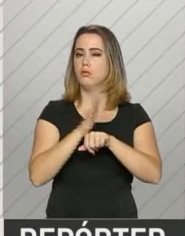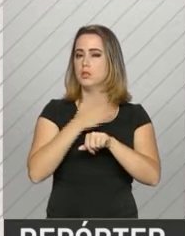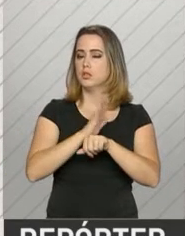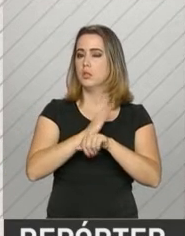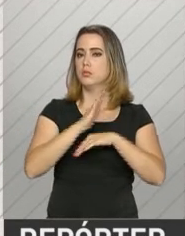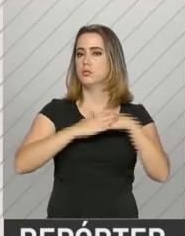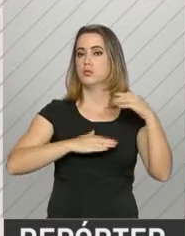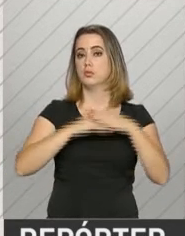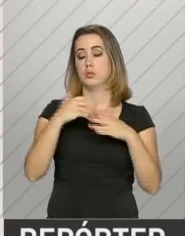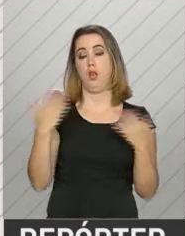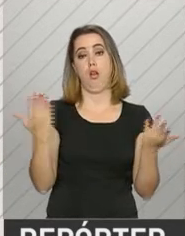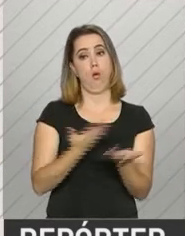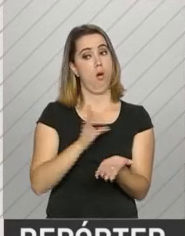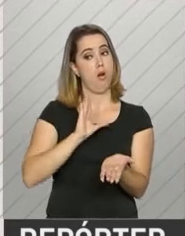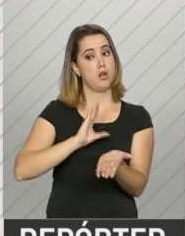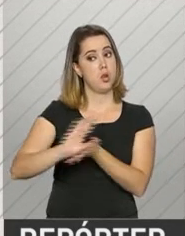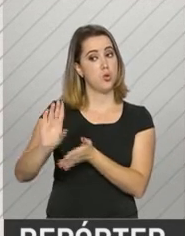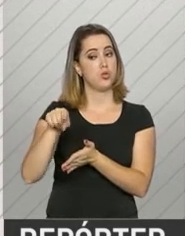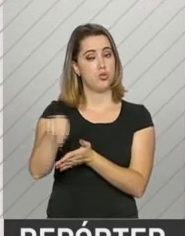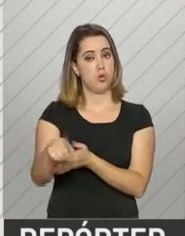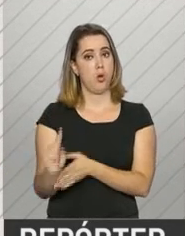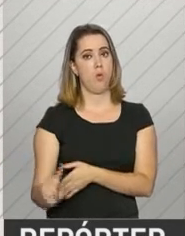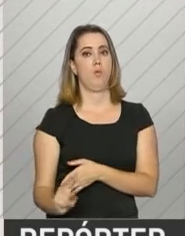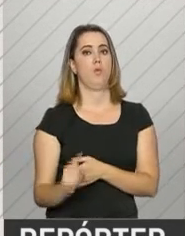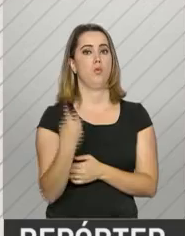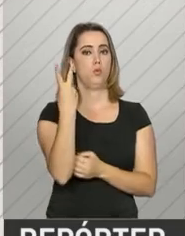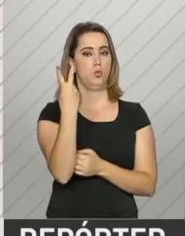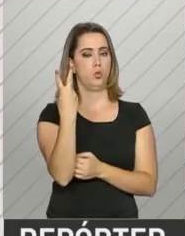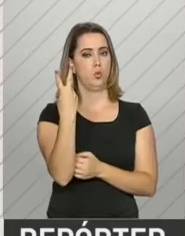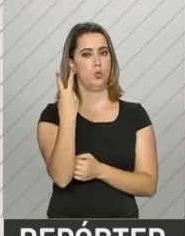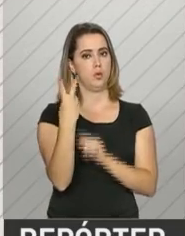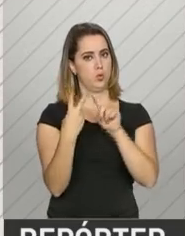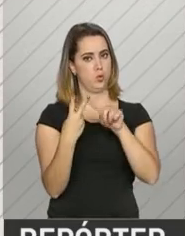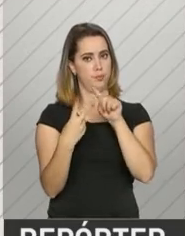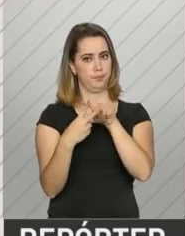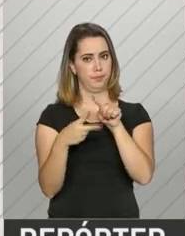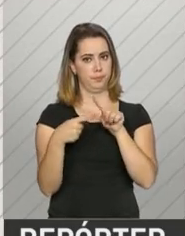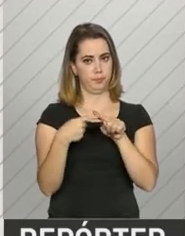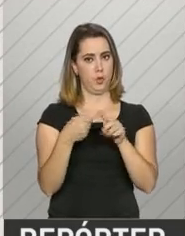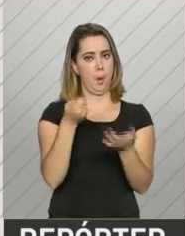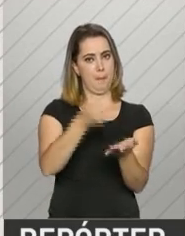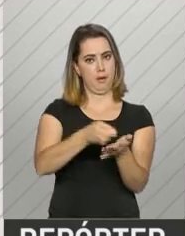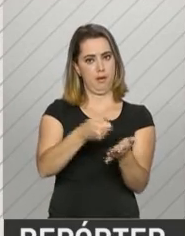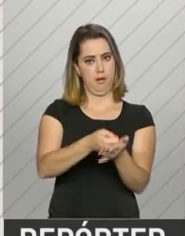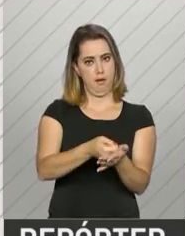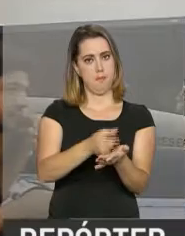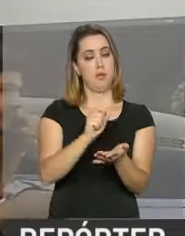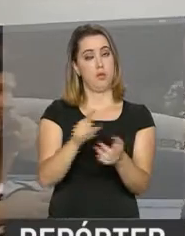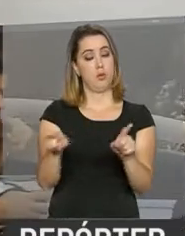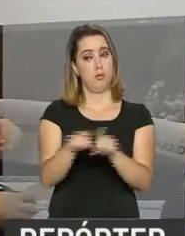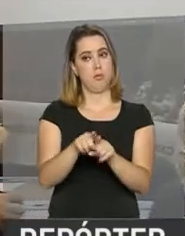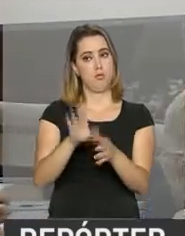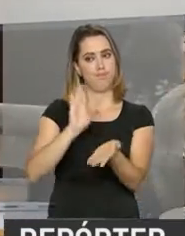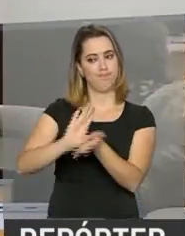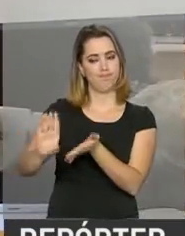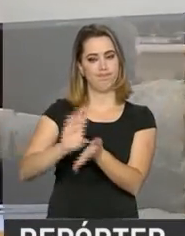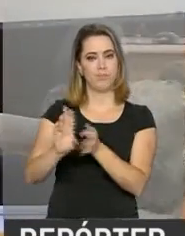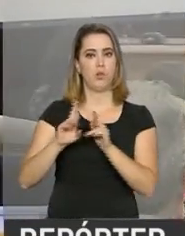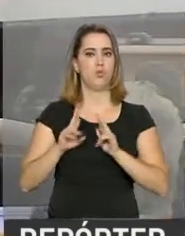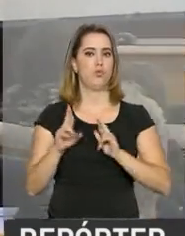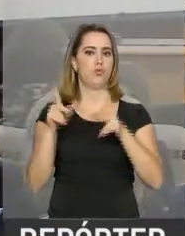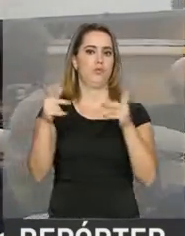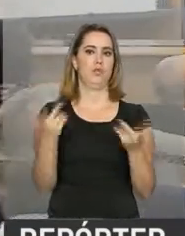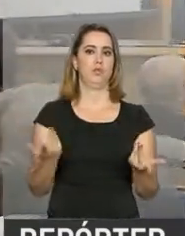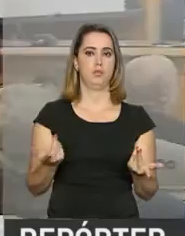agora transferências federais serão realizadas em apenas duas modalidades custeio e investimento segundo o ministério da saúde